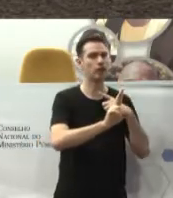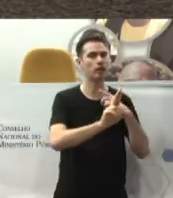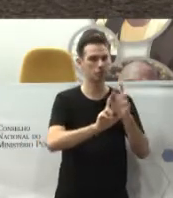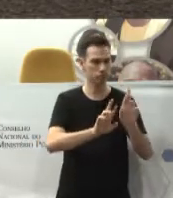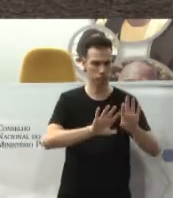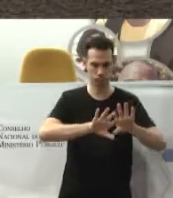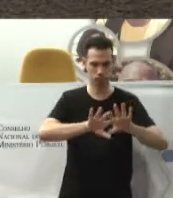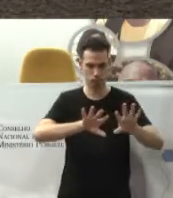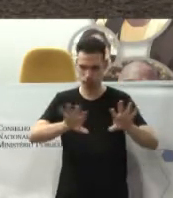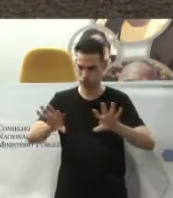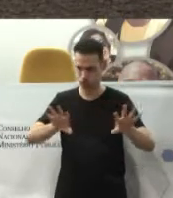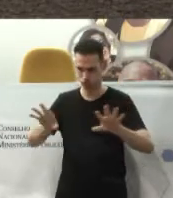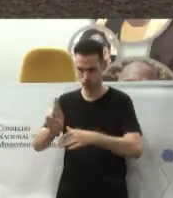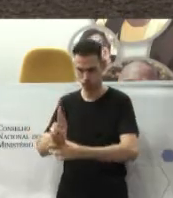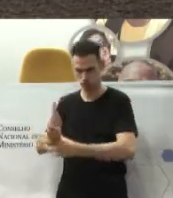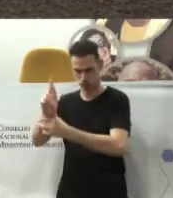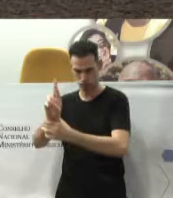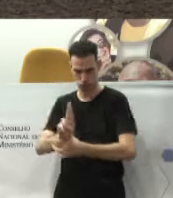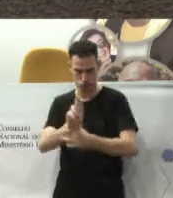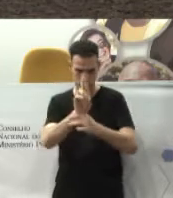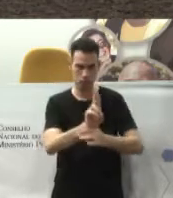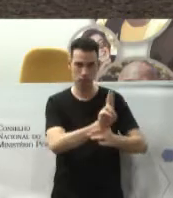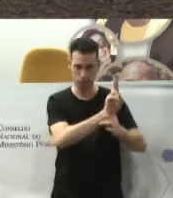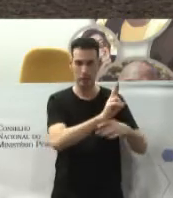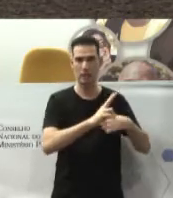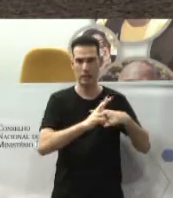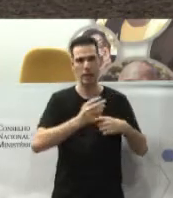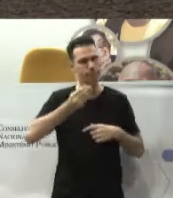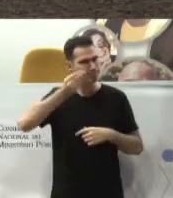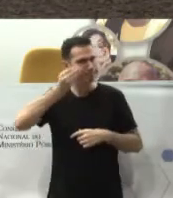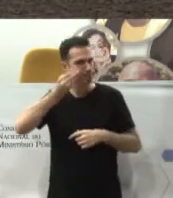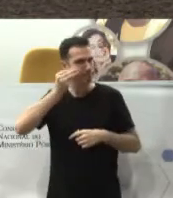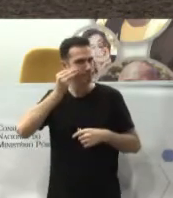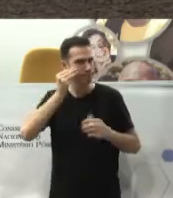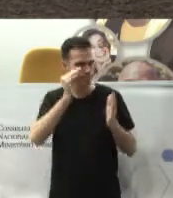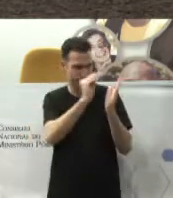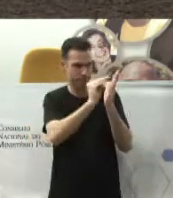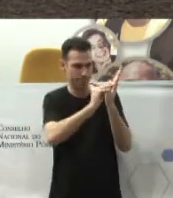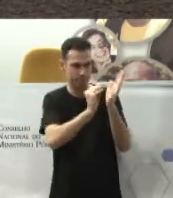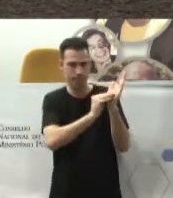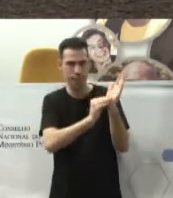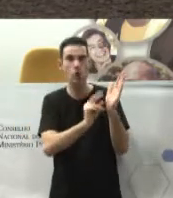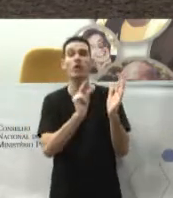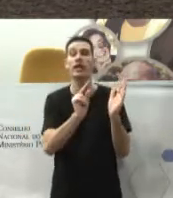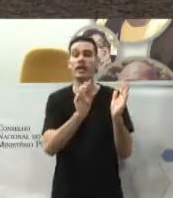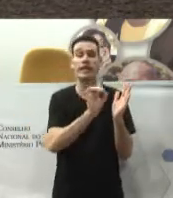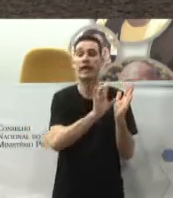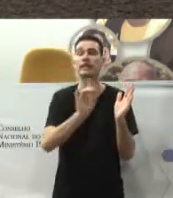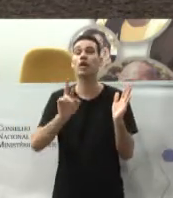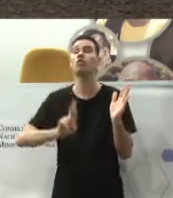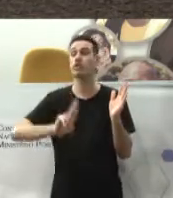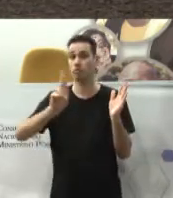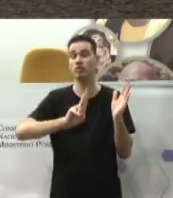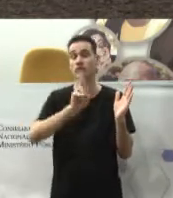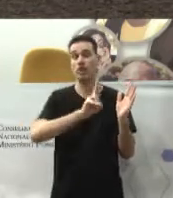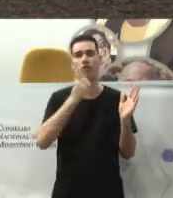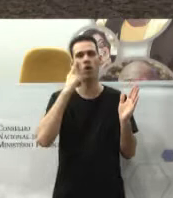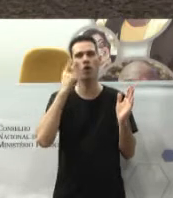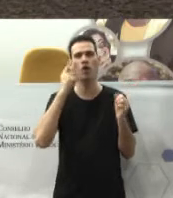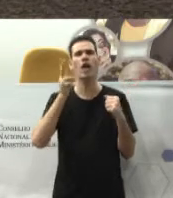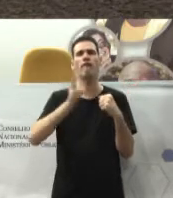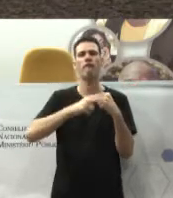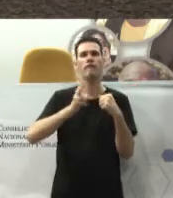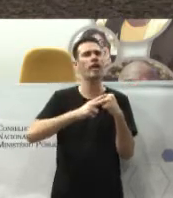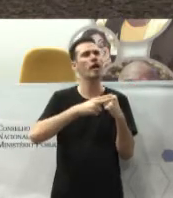houve uma tentativa de distribuir competências. Então, os artigos estão aí no material, para vocês não terem que pesquisar. Depois eu até marquei os verbos